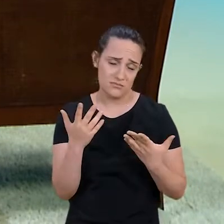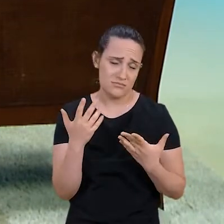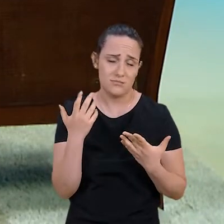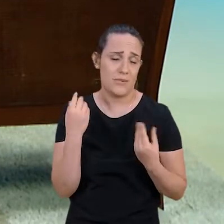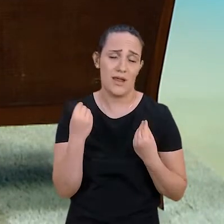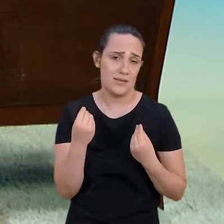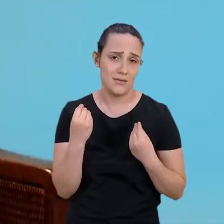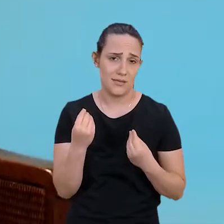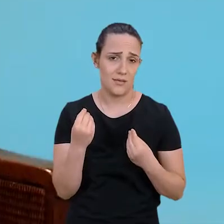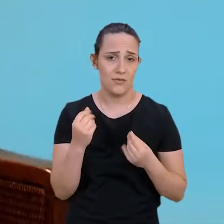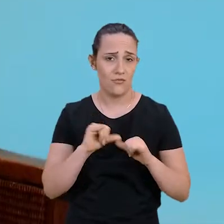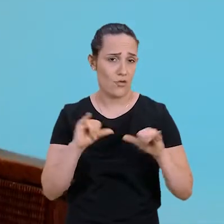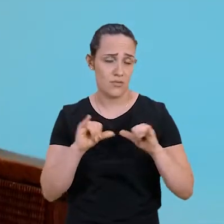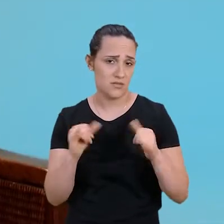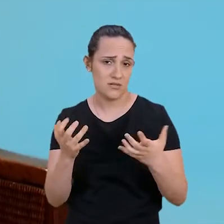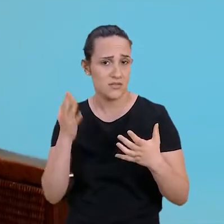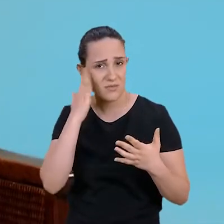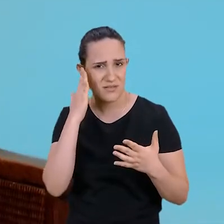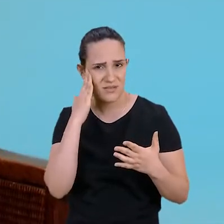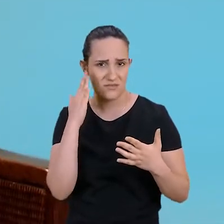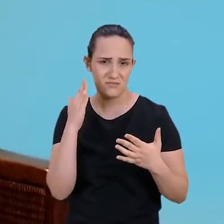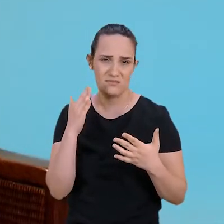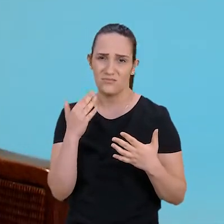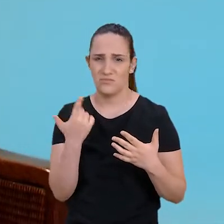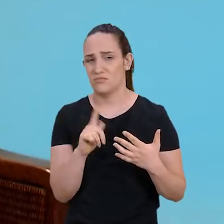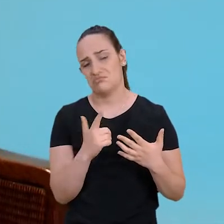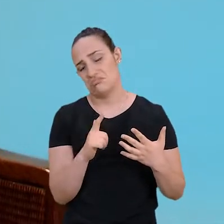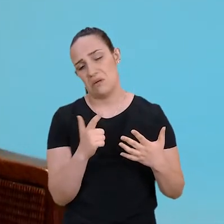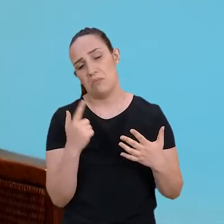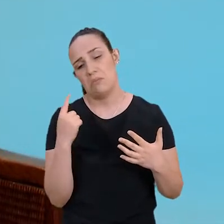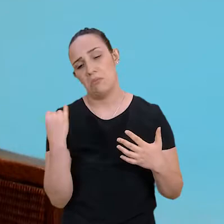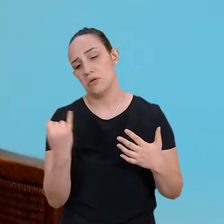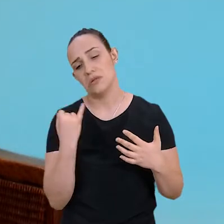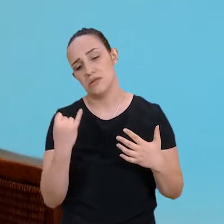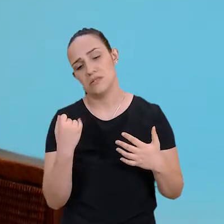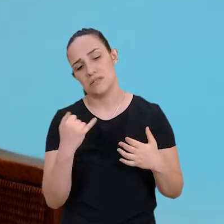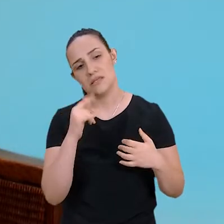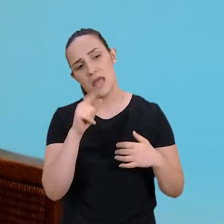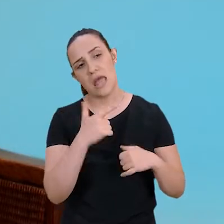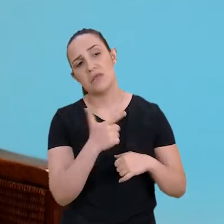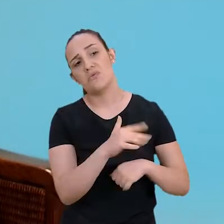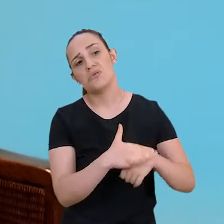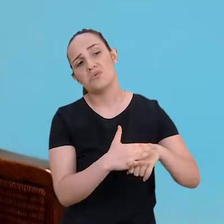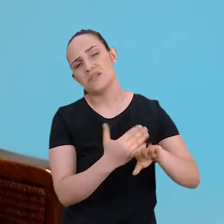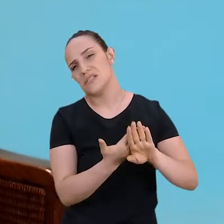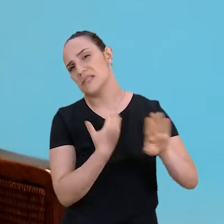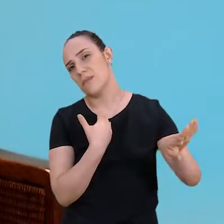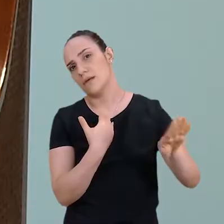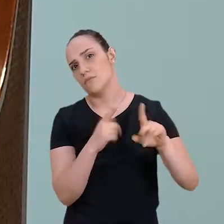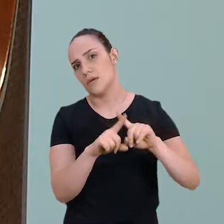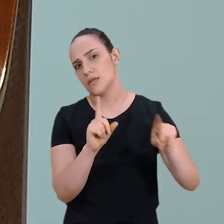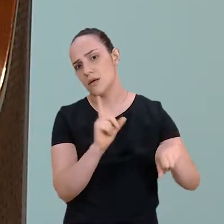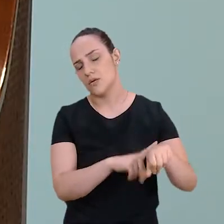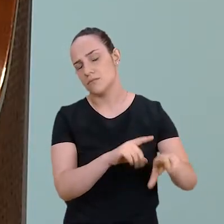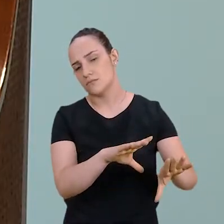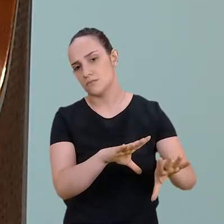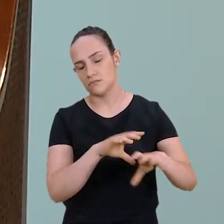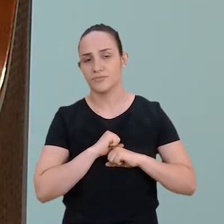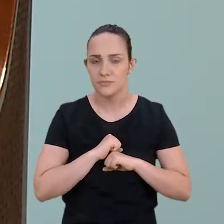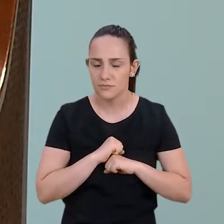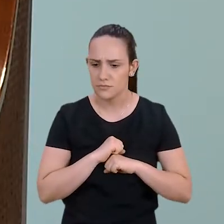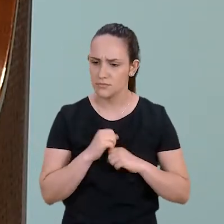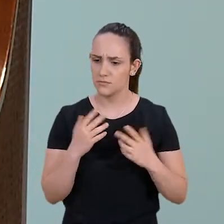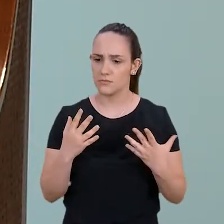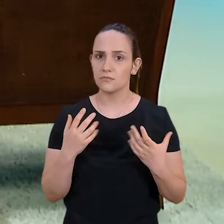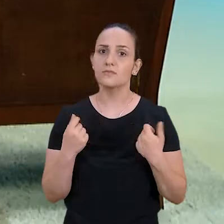informações corretas, você não quer saber da dor do próximo. Aí quando você começa a conviver, a saber, aí você vai em busca